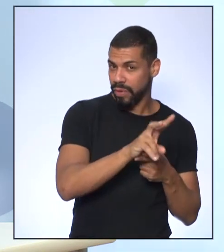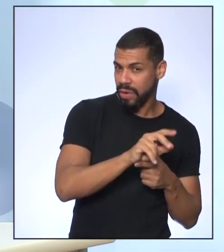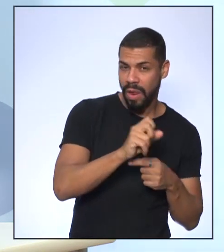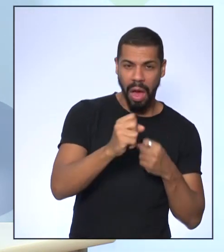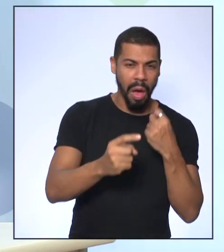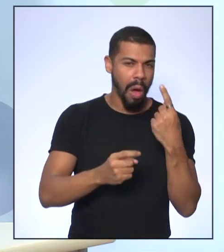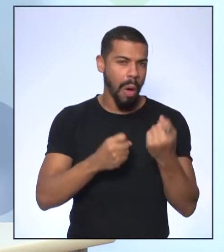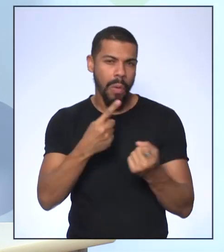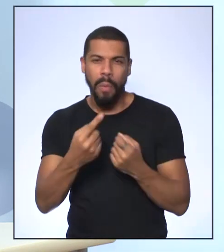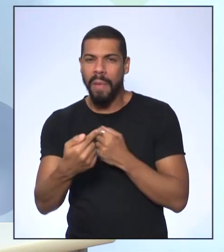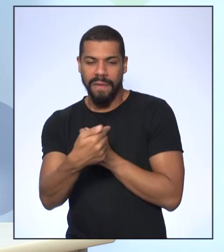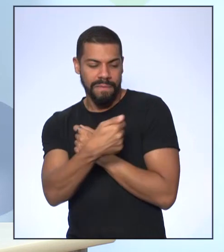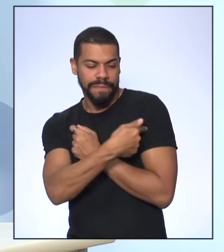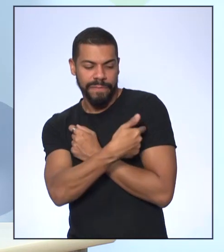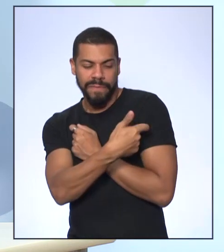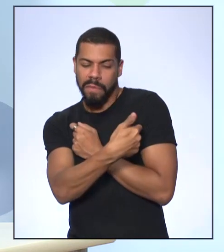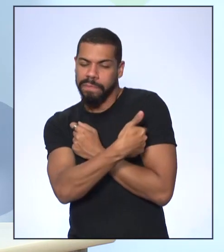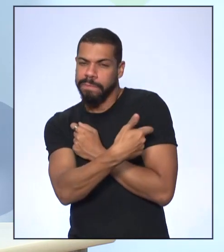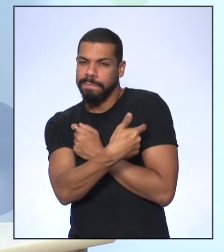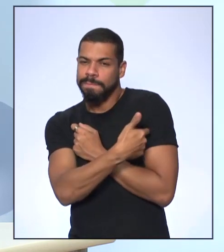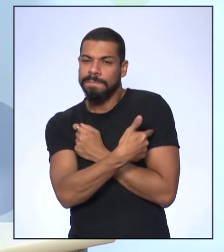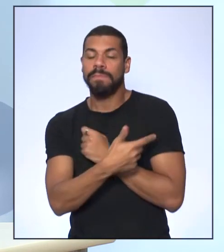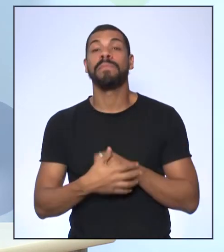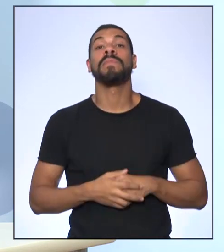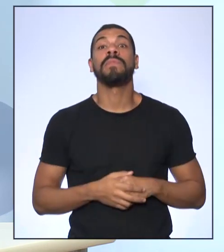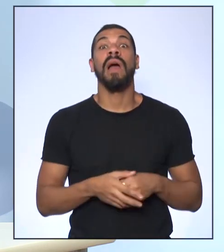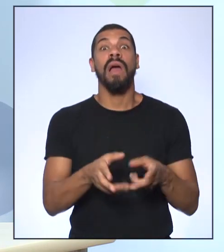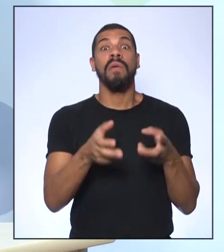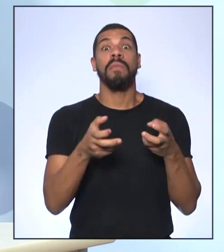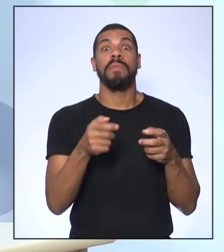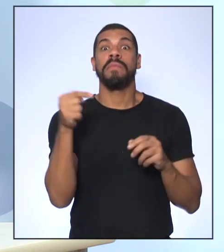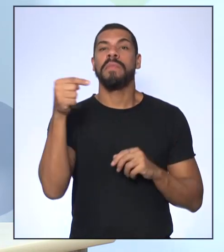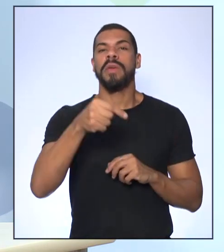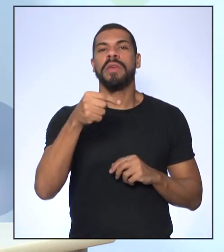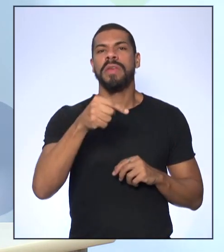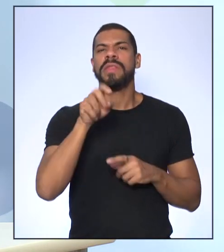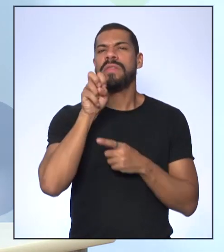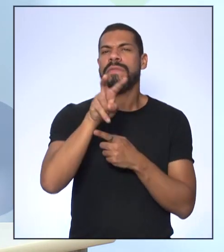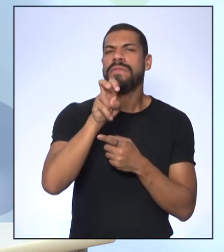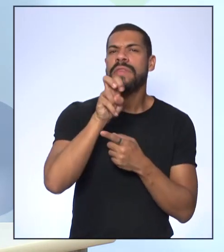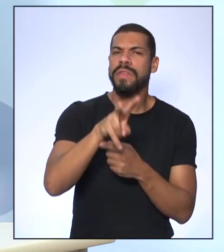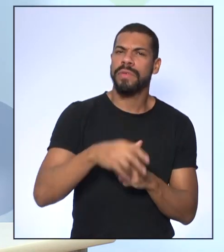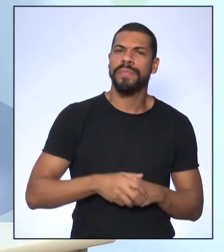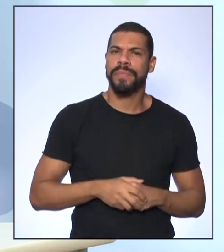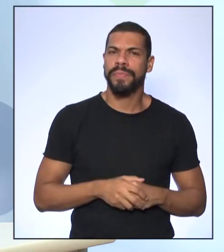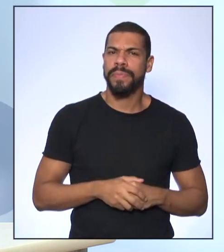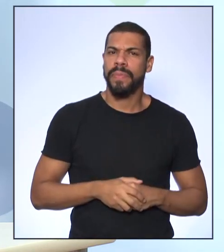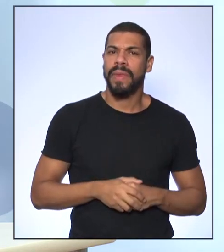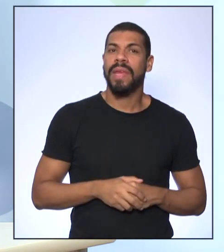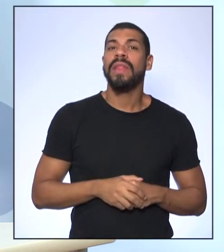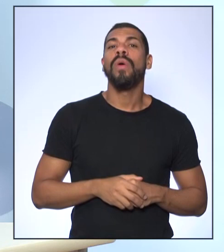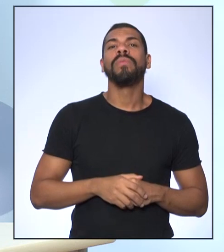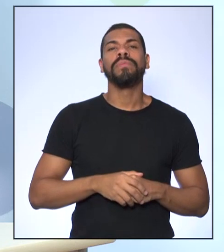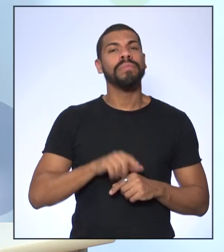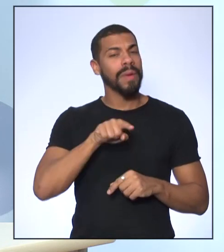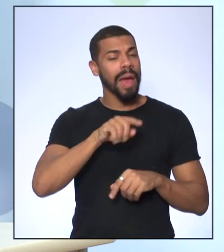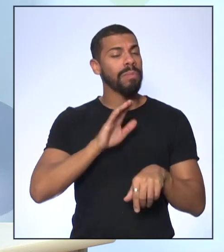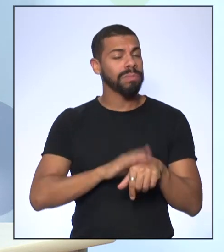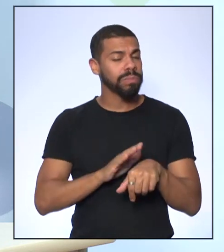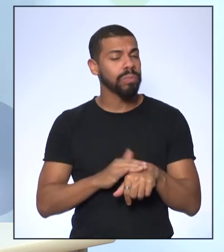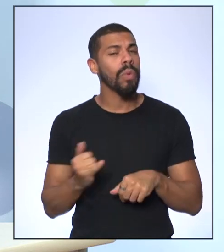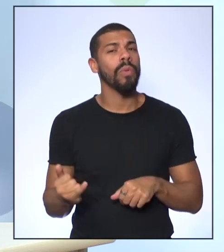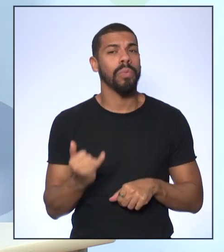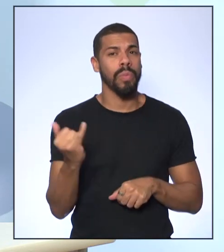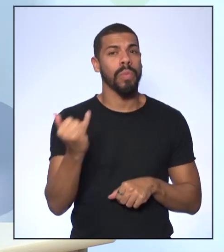alguma vacinação, né, uma prevenção, e aí eles vão atacar esse vírus, essa bactéria. Então, glóbulos brancos fazem a defesa do